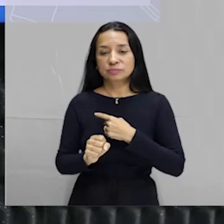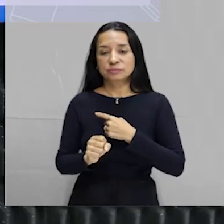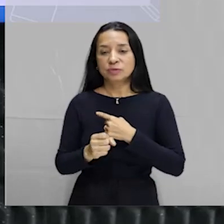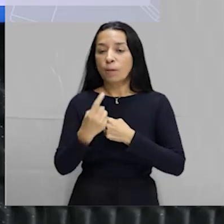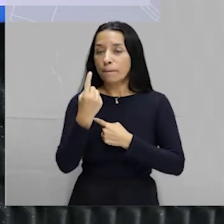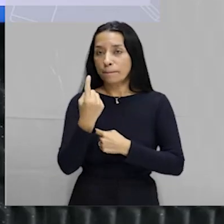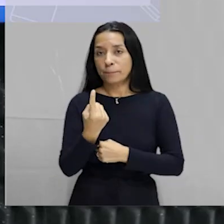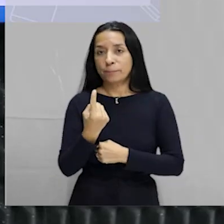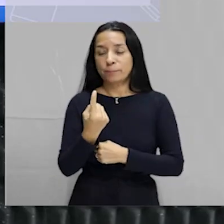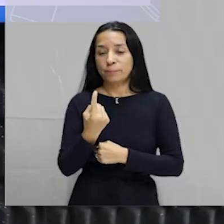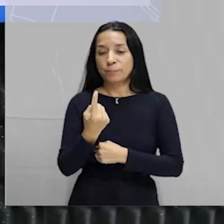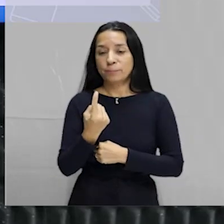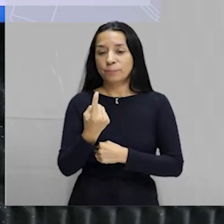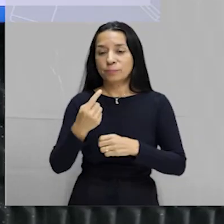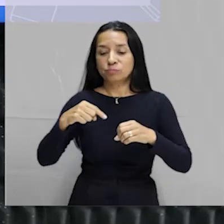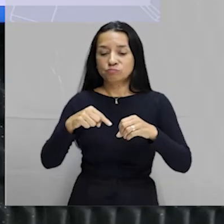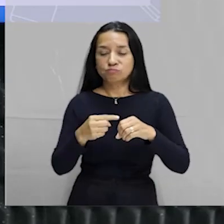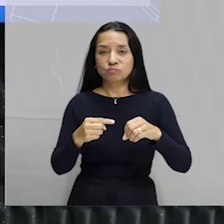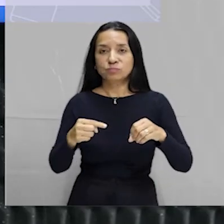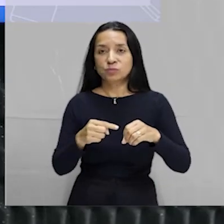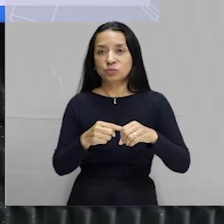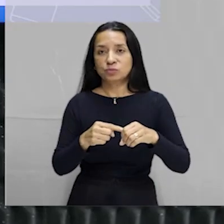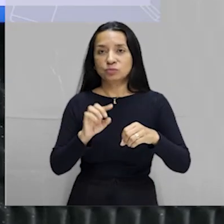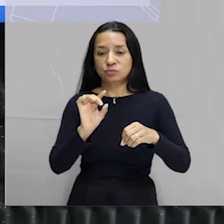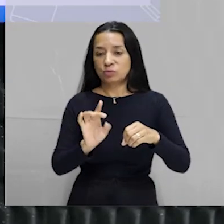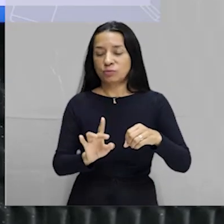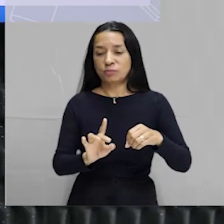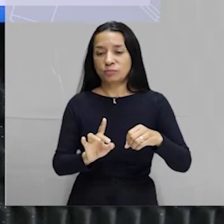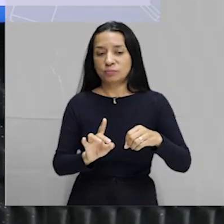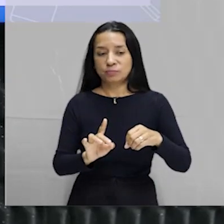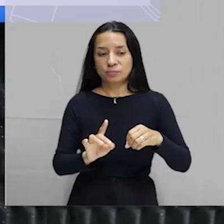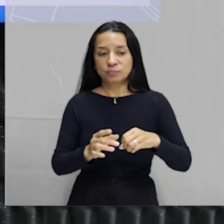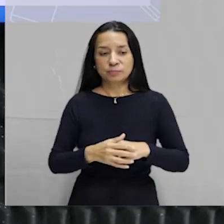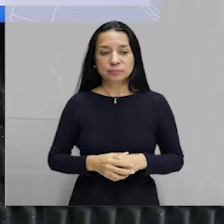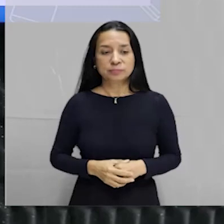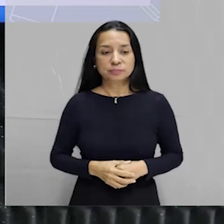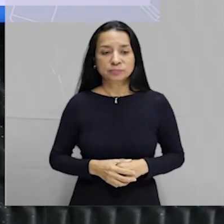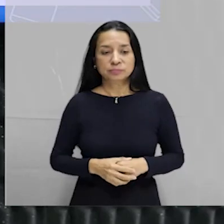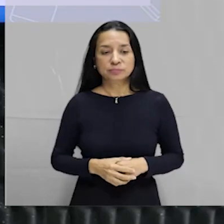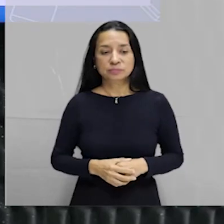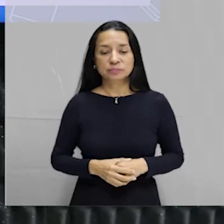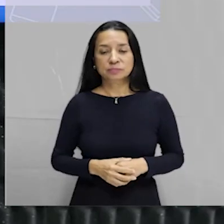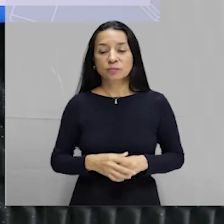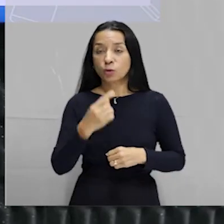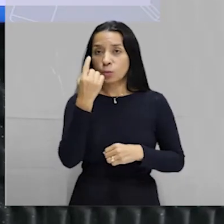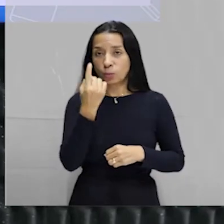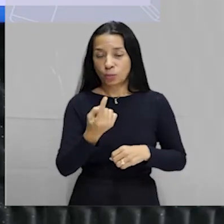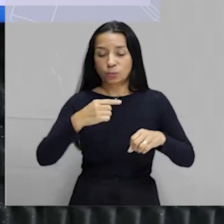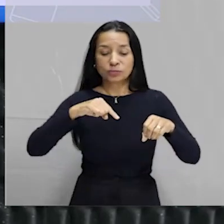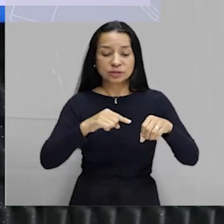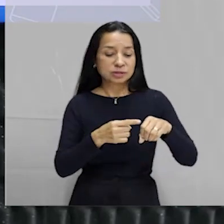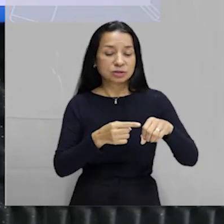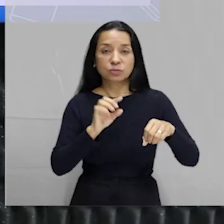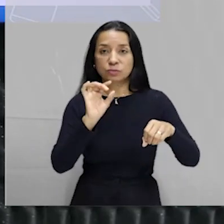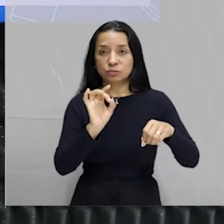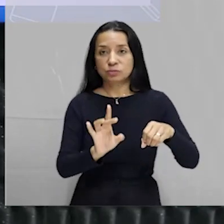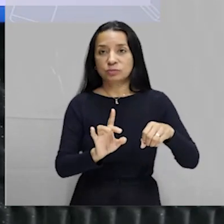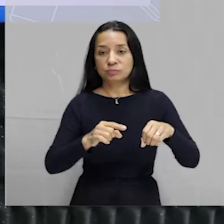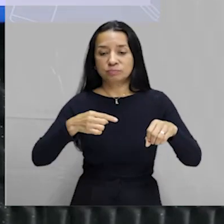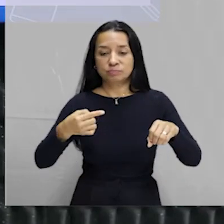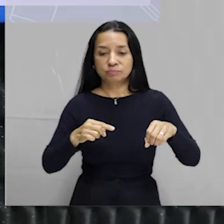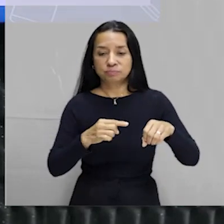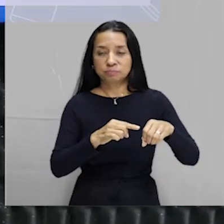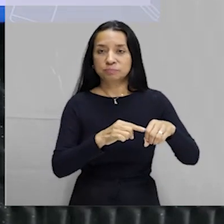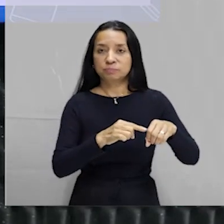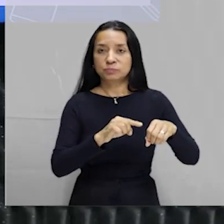monozigóticos. Mono quer dizer um. Eles são originados de um mesmo quê? De um mesmo zigoto. Olha